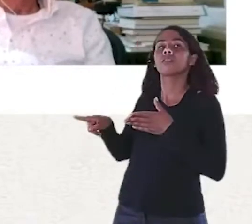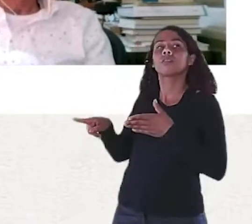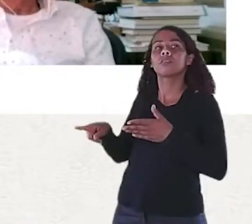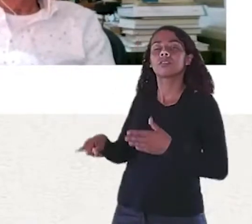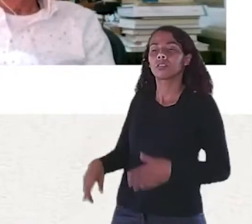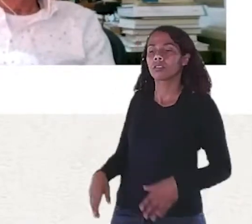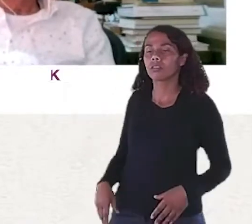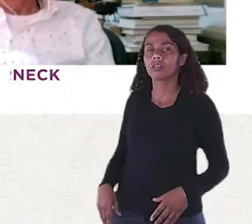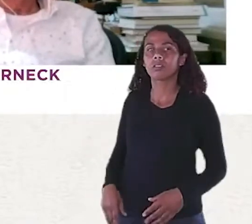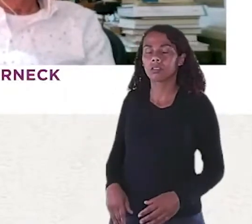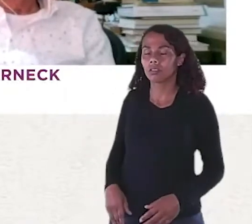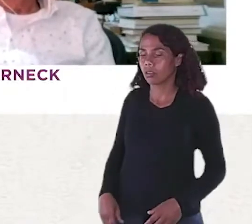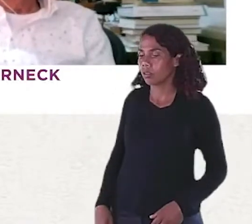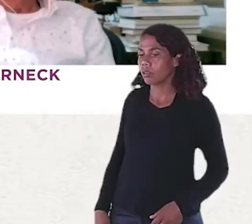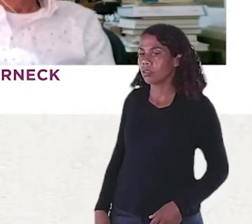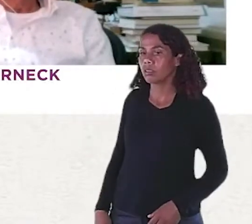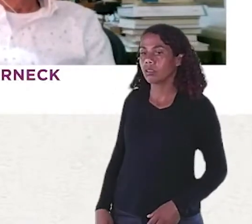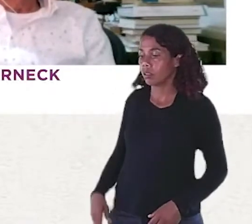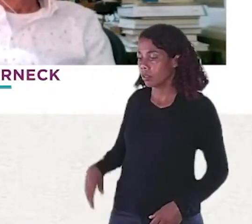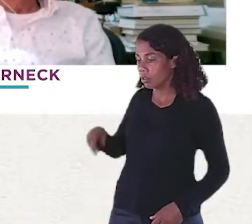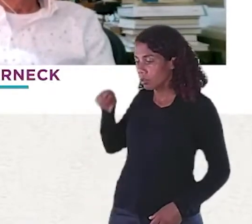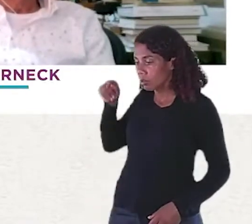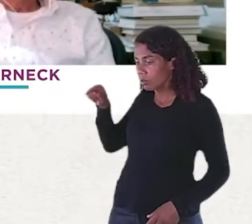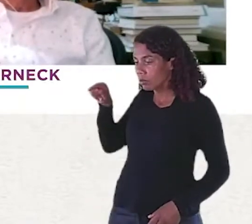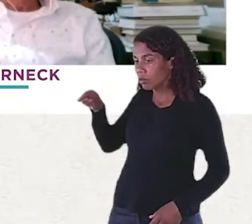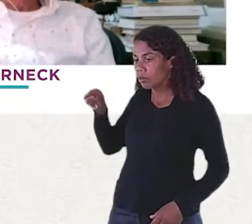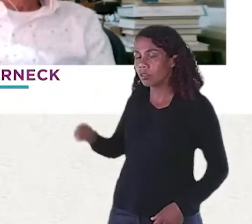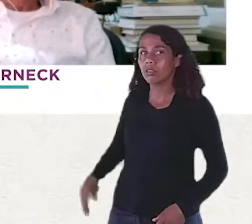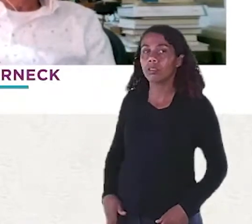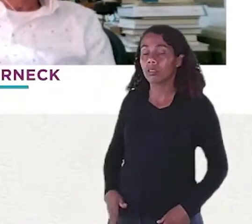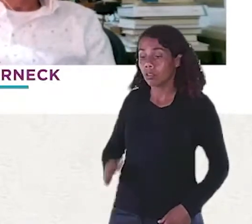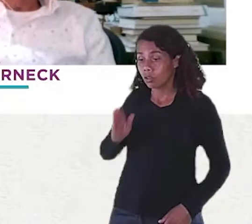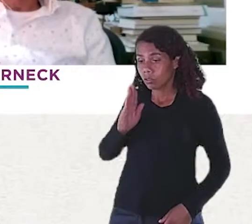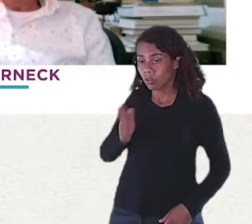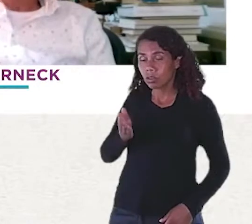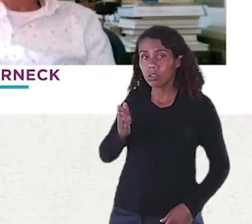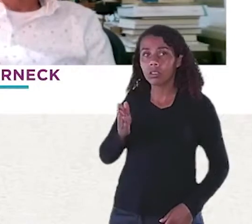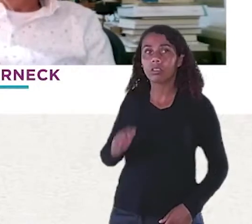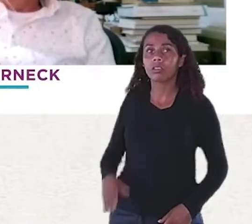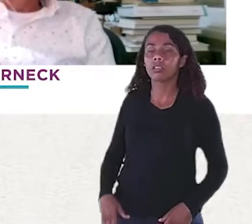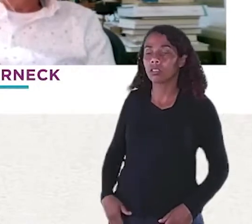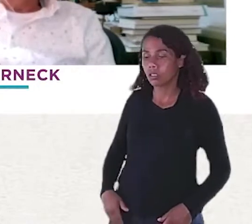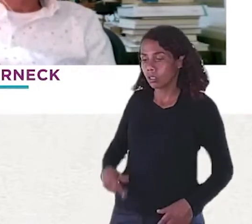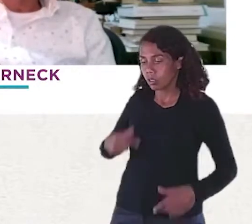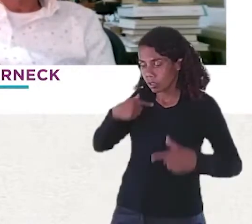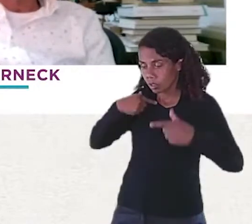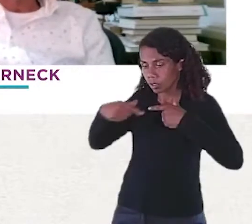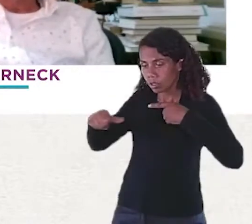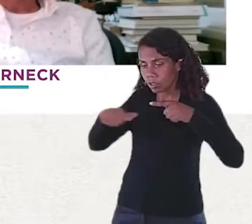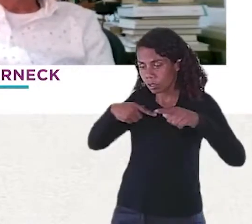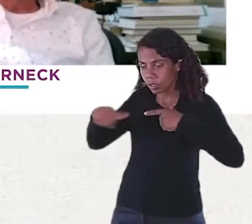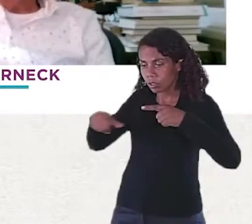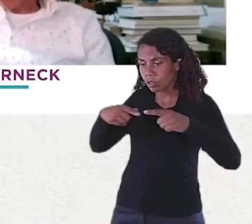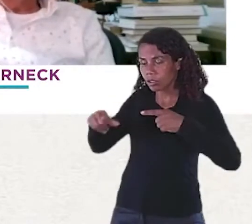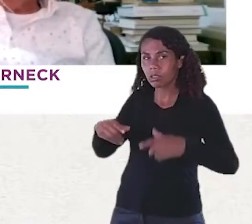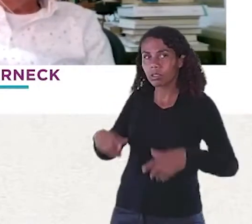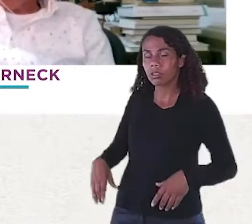contato com o pessoal do suplemento ou foi só realmente mais para frente quando foi fundado? Não, o suplemento não existia, o suplemento